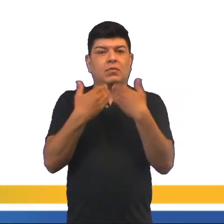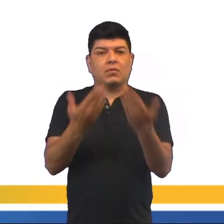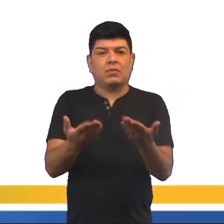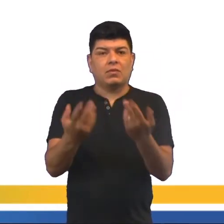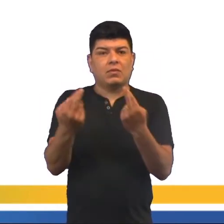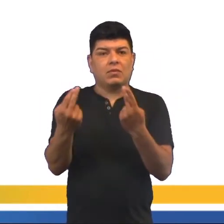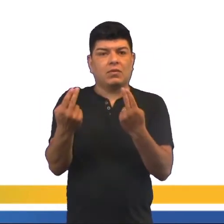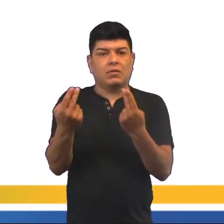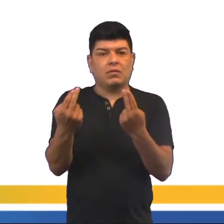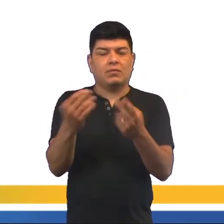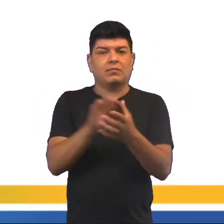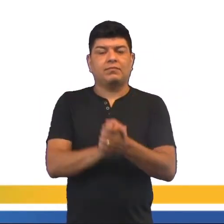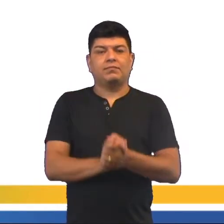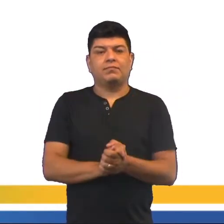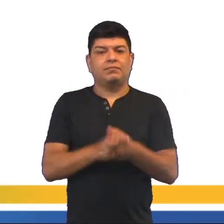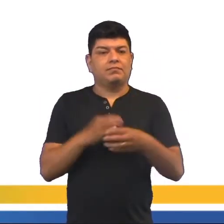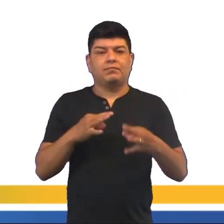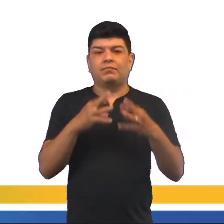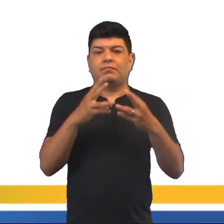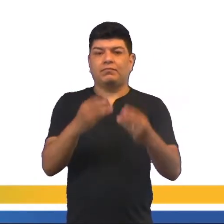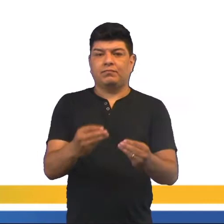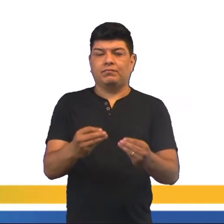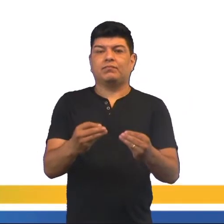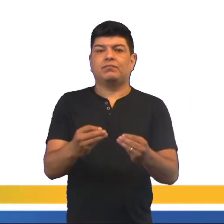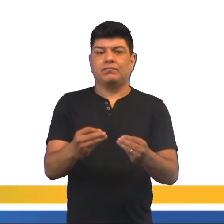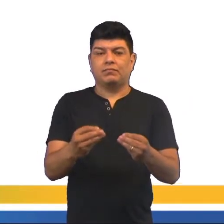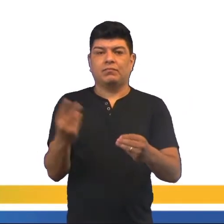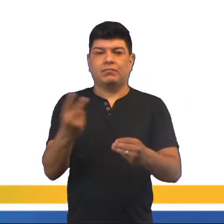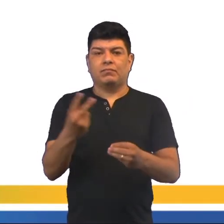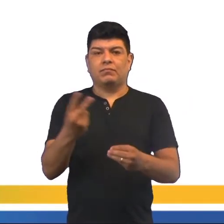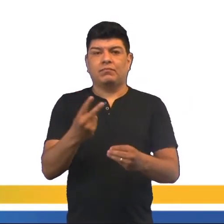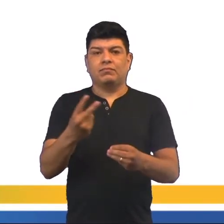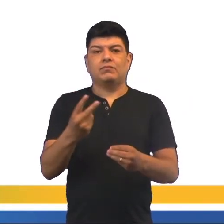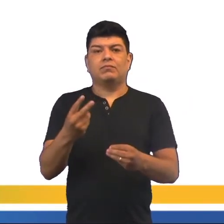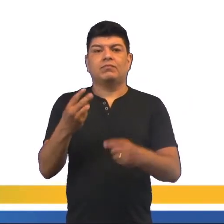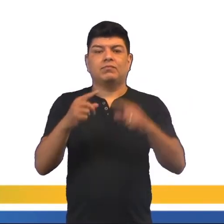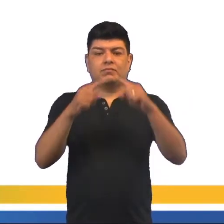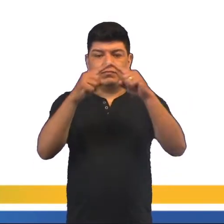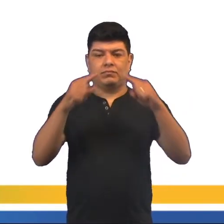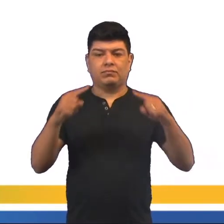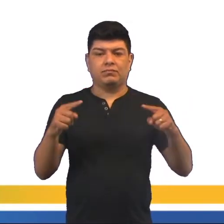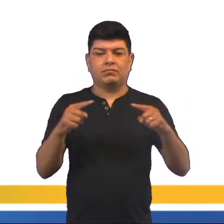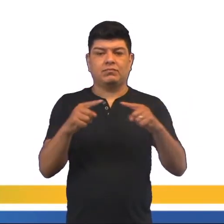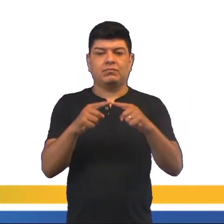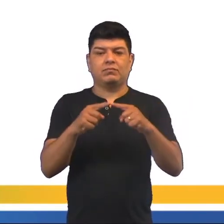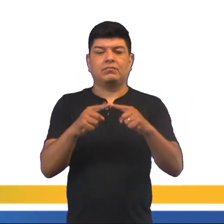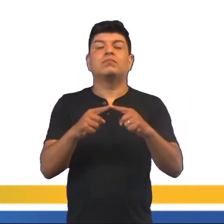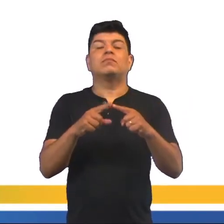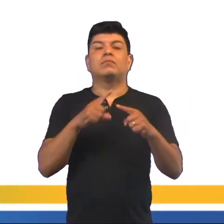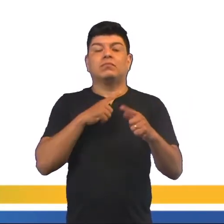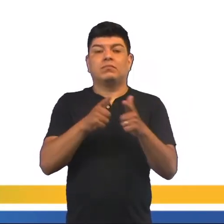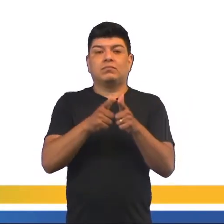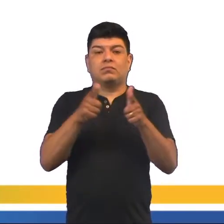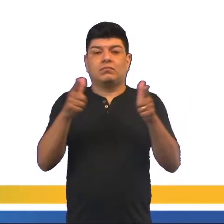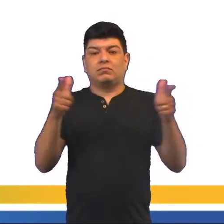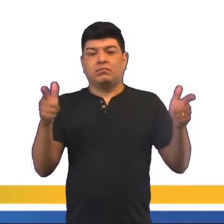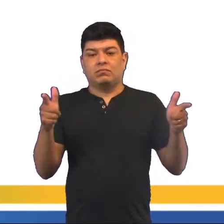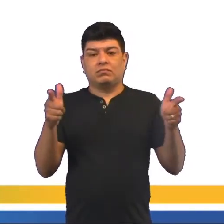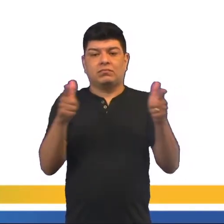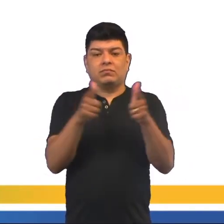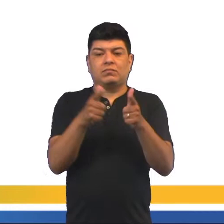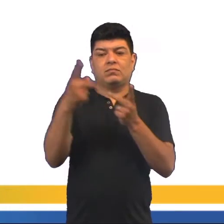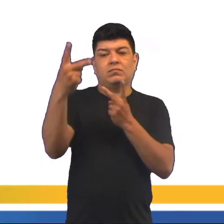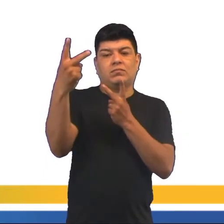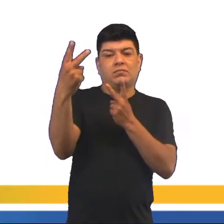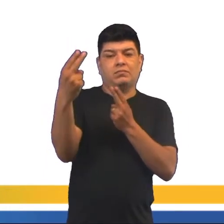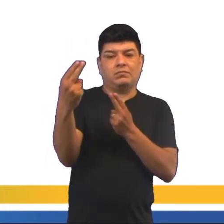as semelhanças? Todos eles, os dois são um triângulo, né? E eles têm lados e tamanhos